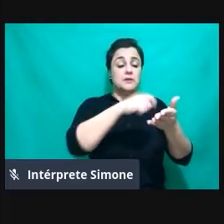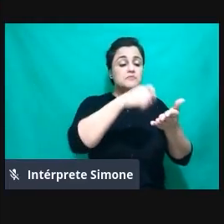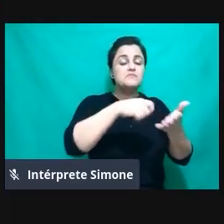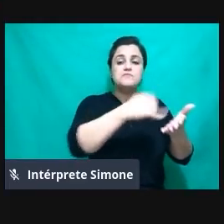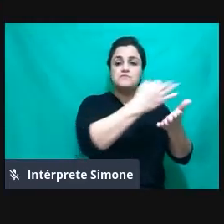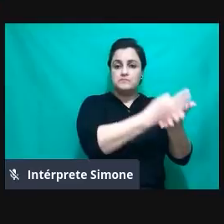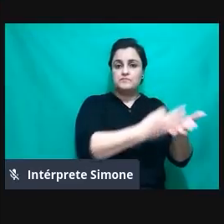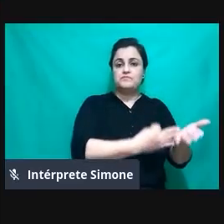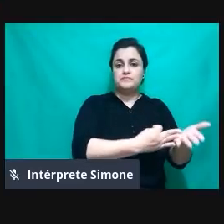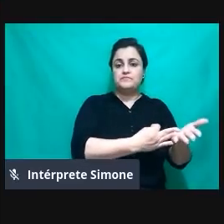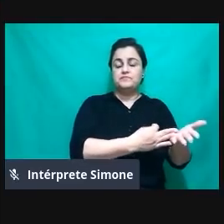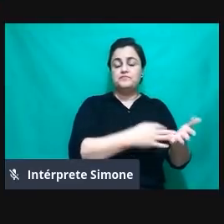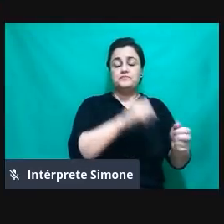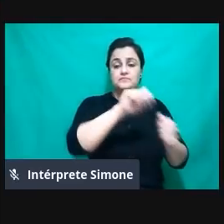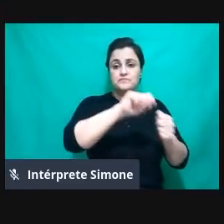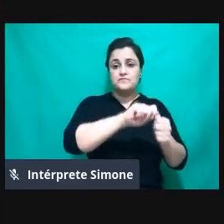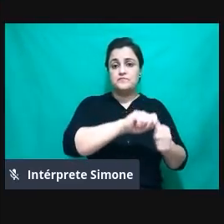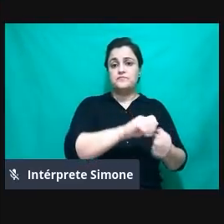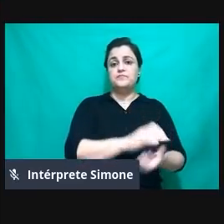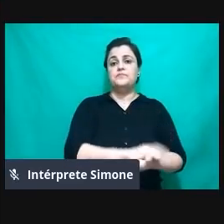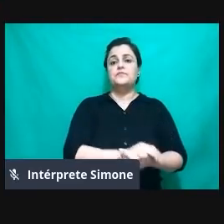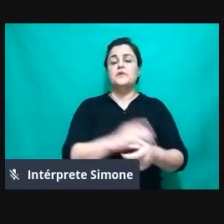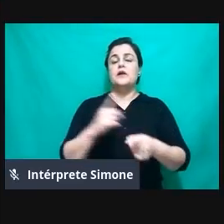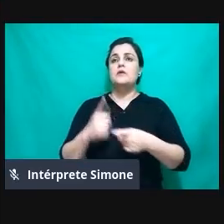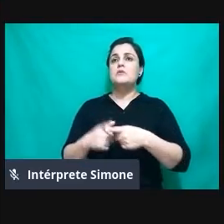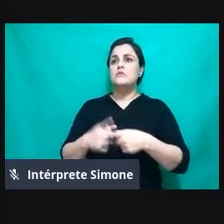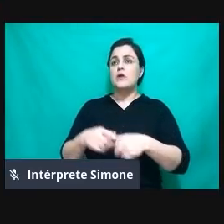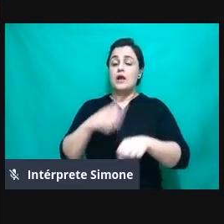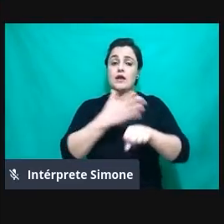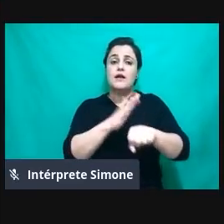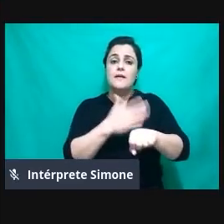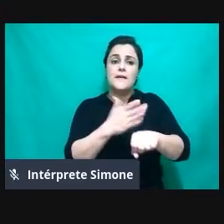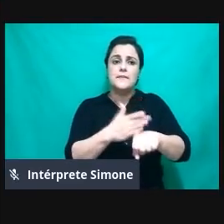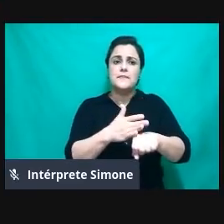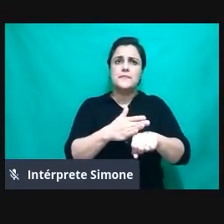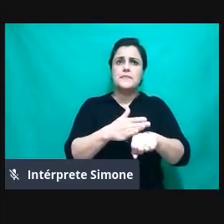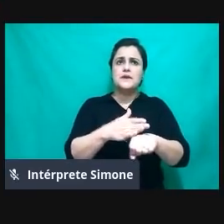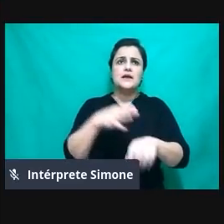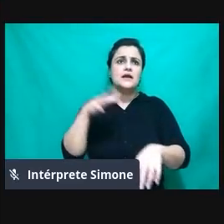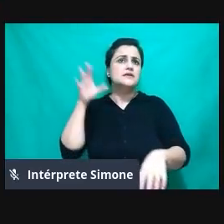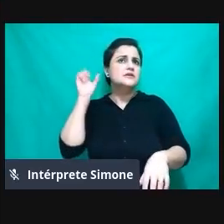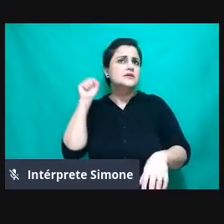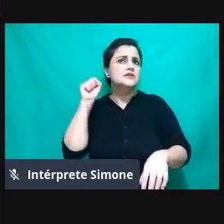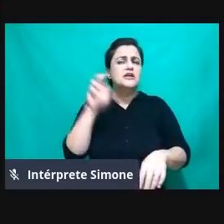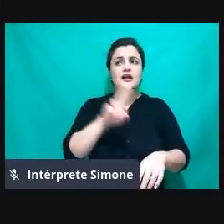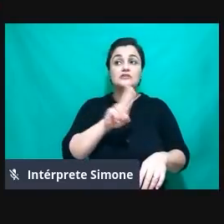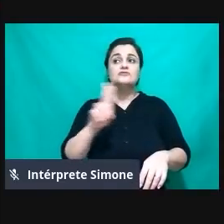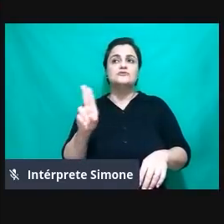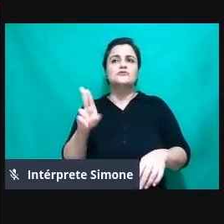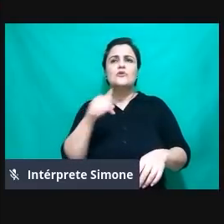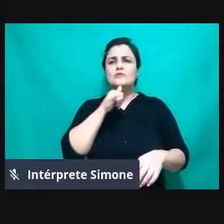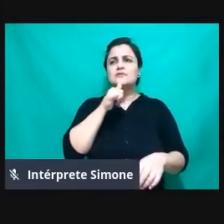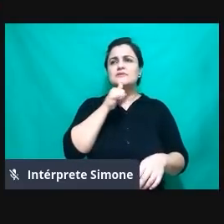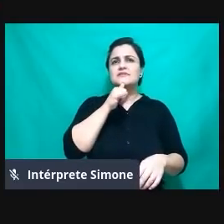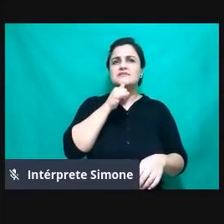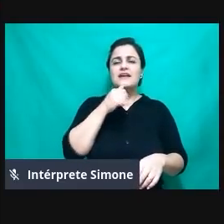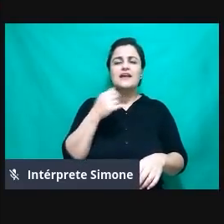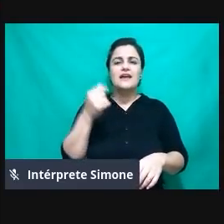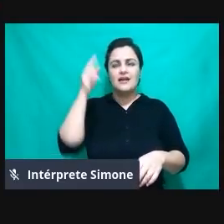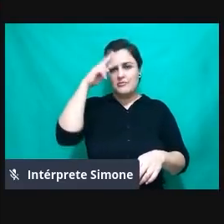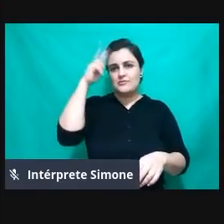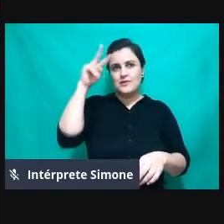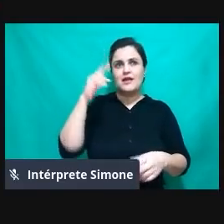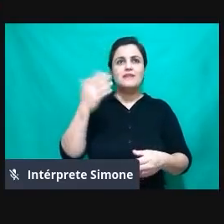Porque nós temos aqui a prática, como eu falei, Berenice, Gleibe, Leite, né? Nós não